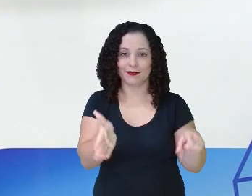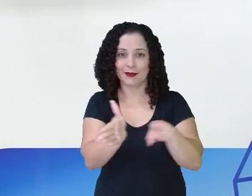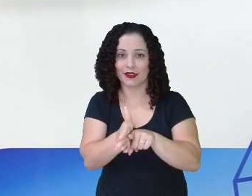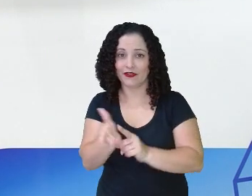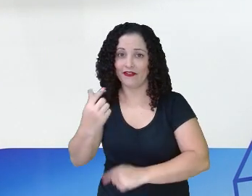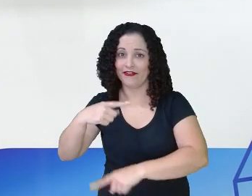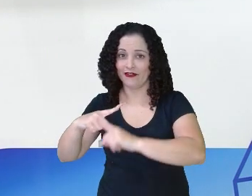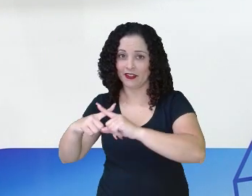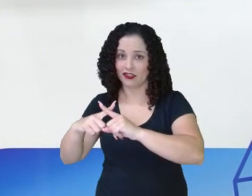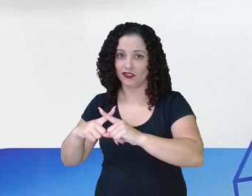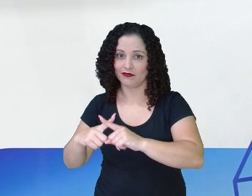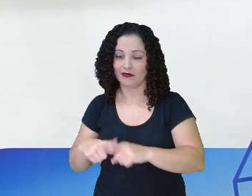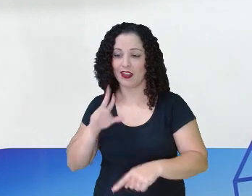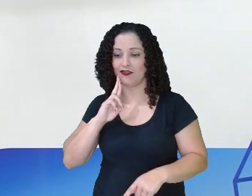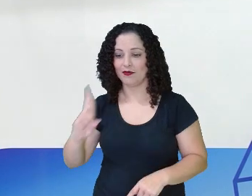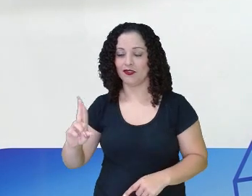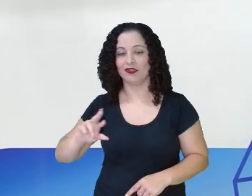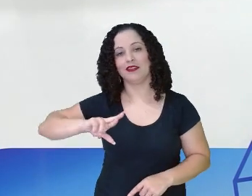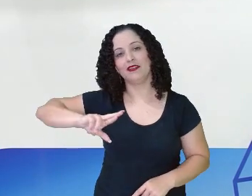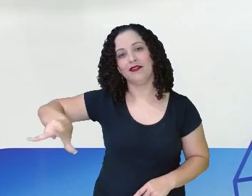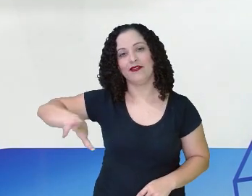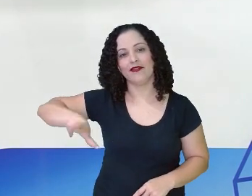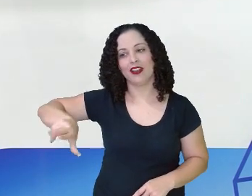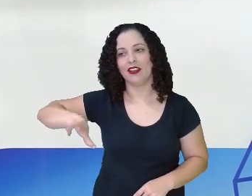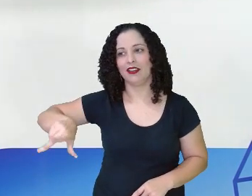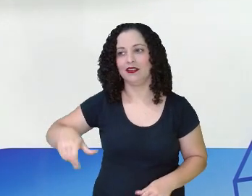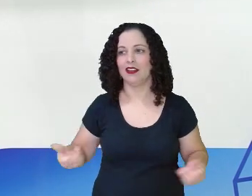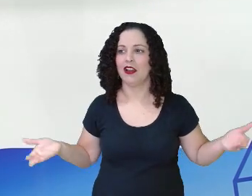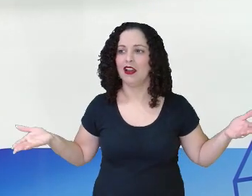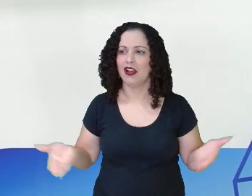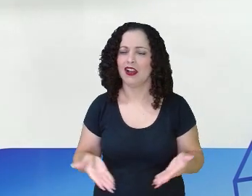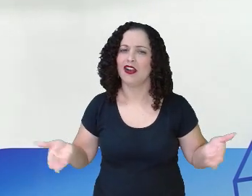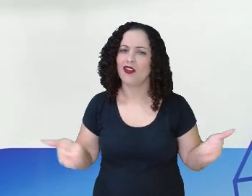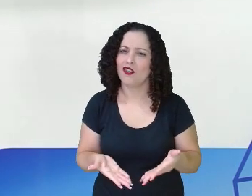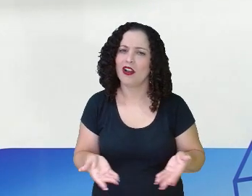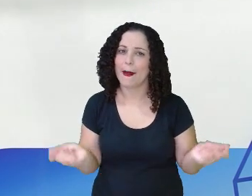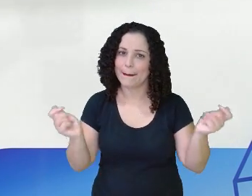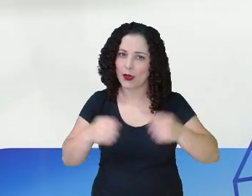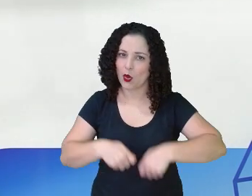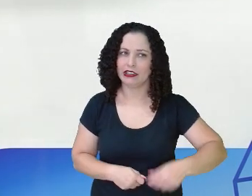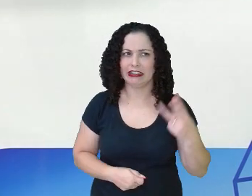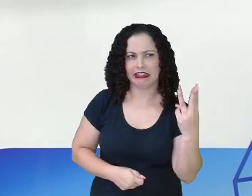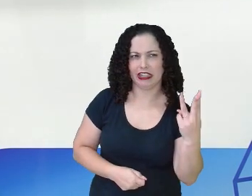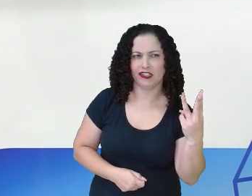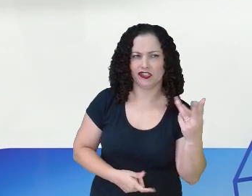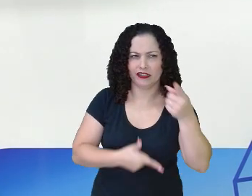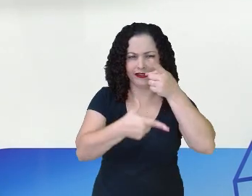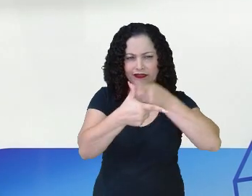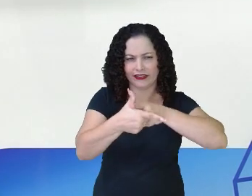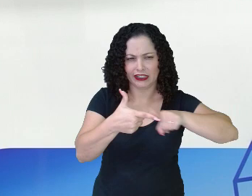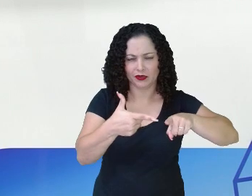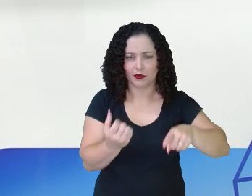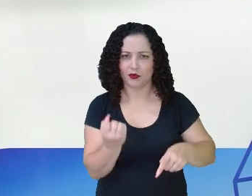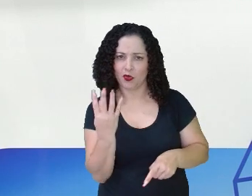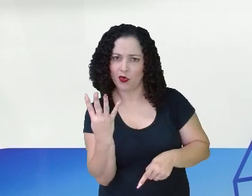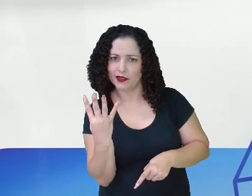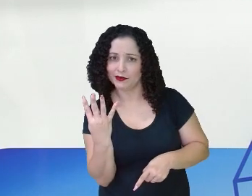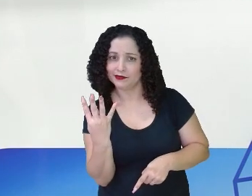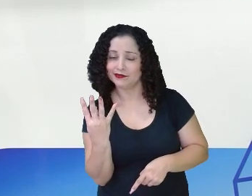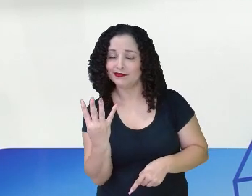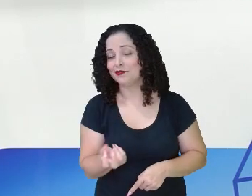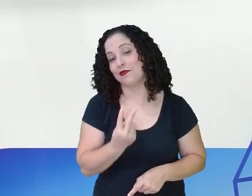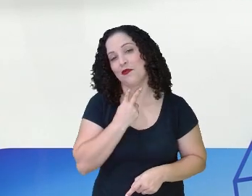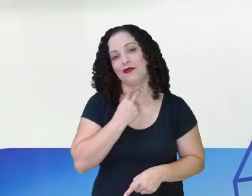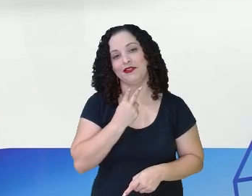Resultados diferentes. E eu posso dividir 3, eu posso fazer 3 dividido por 4 em números naturais,